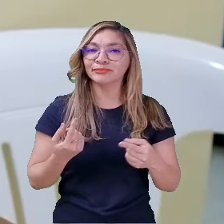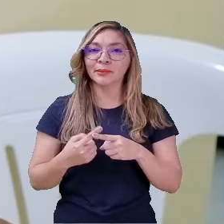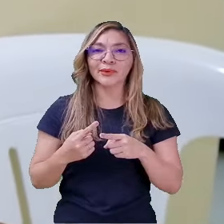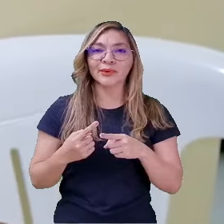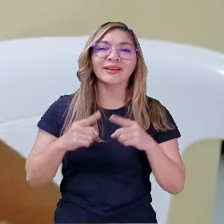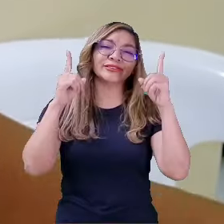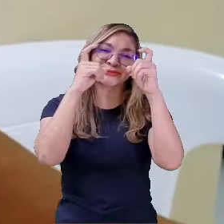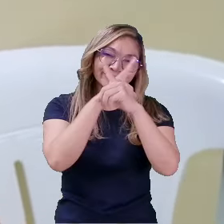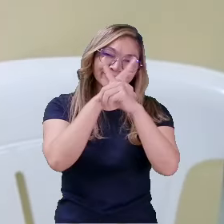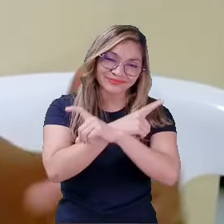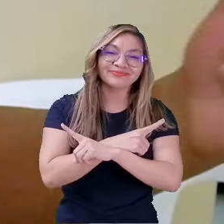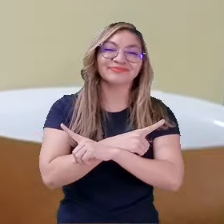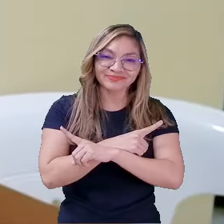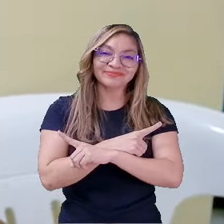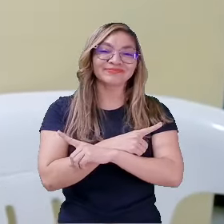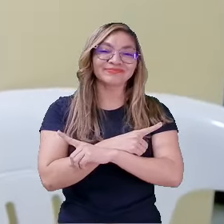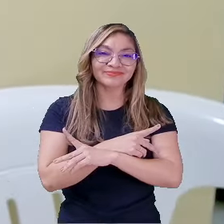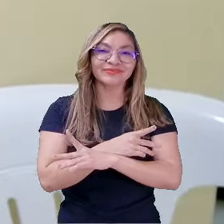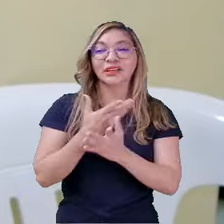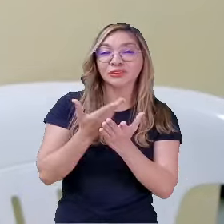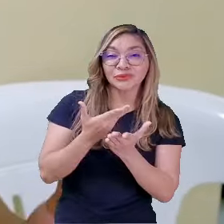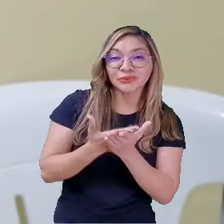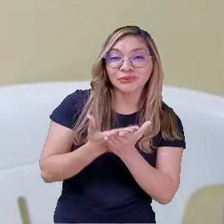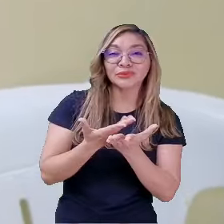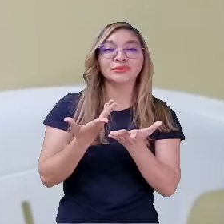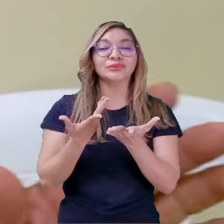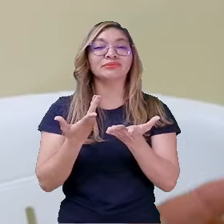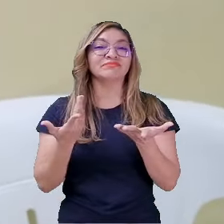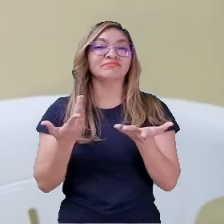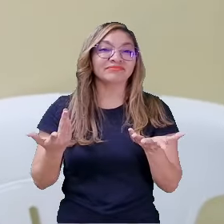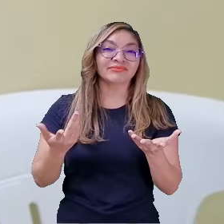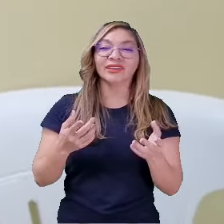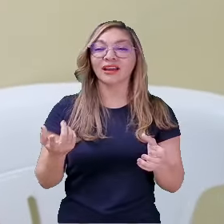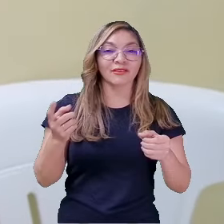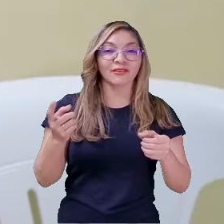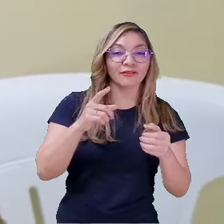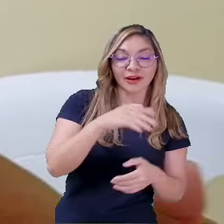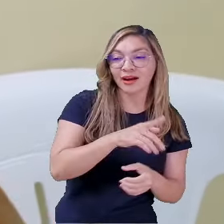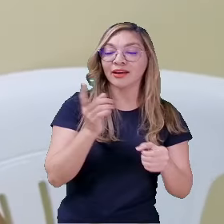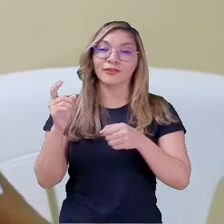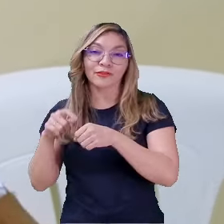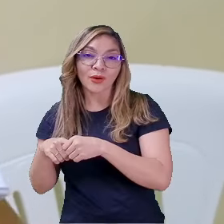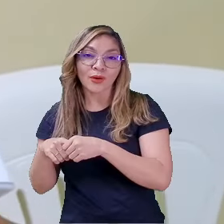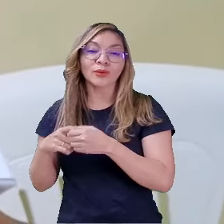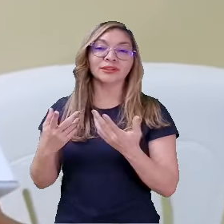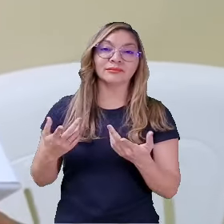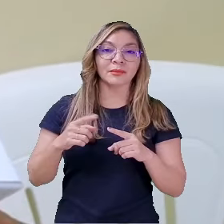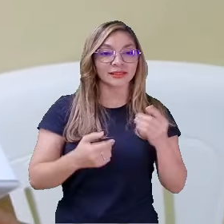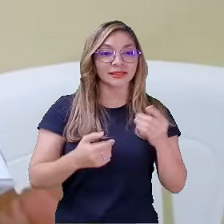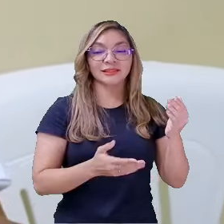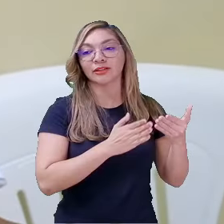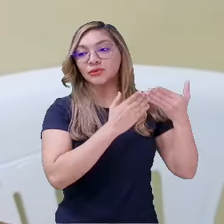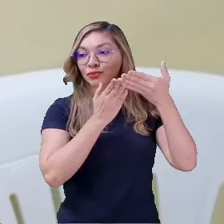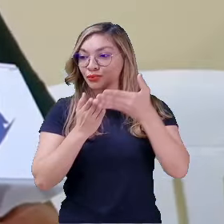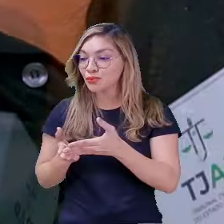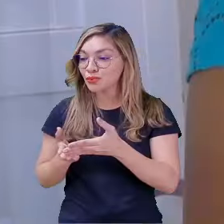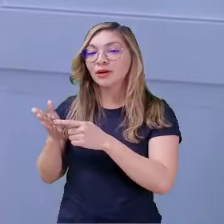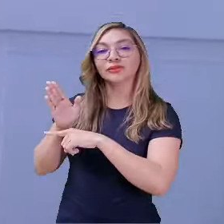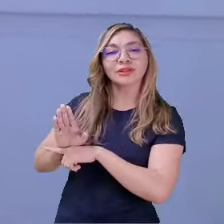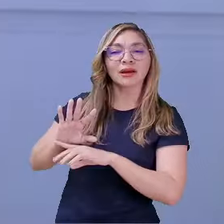Porque existe tudo, tem que levar e a volta, mas aí, graças a Deus, que é uma vinda do itinerante aqui no Bailique, que é tudo